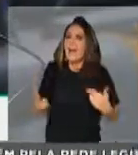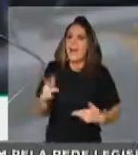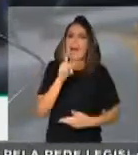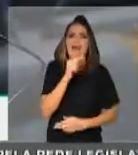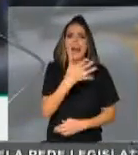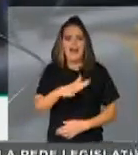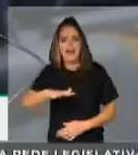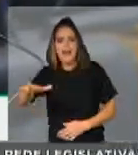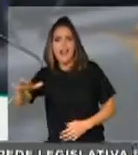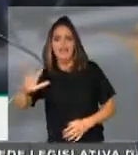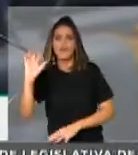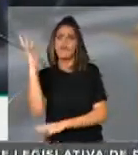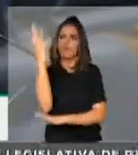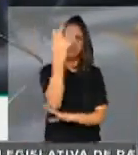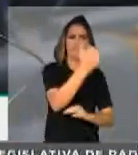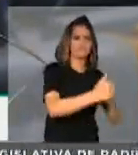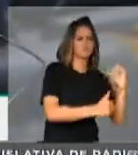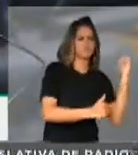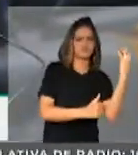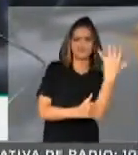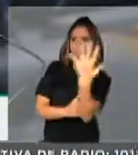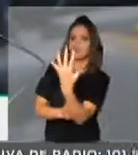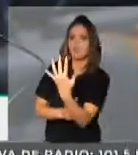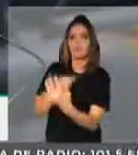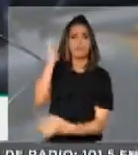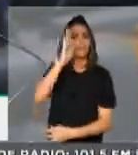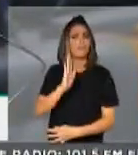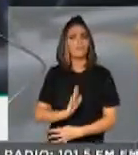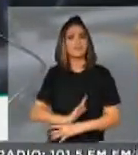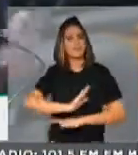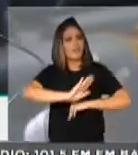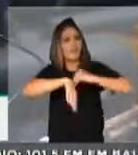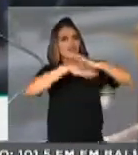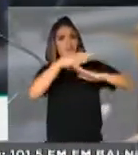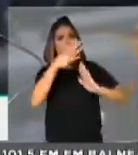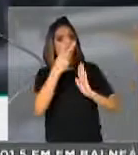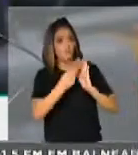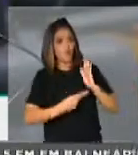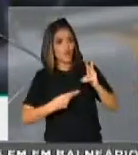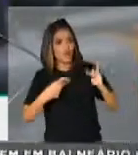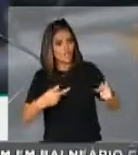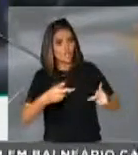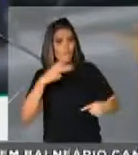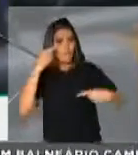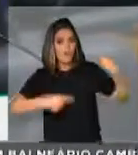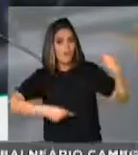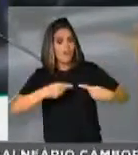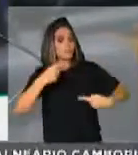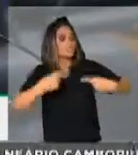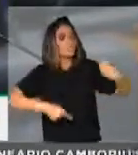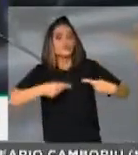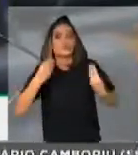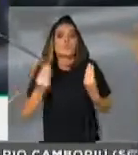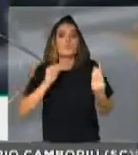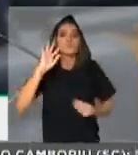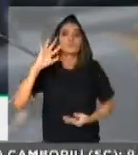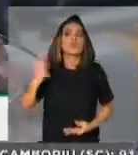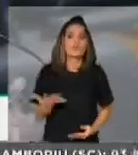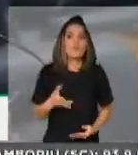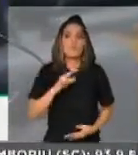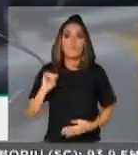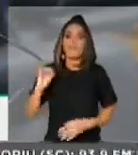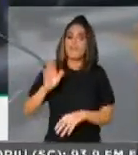temos florestas. O Brasil precisa avançar com o projeto político, é preciso discutir o Brasil, discutir alternativas que